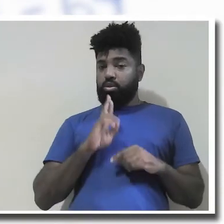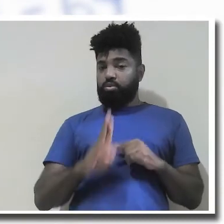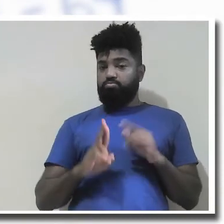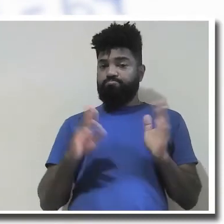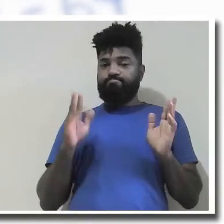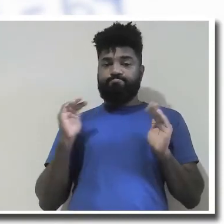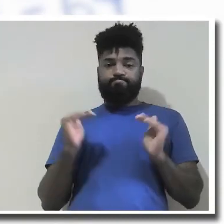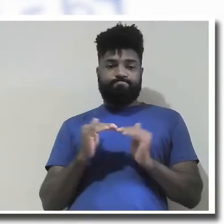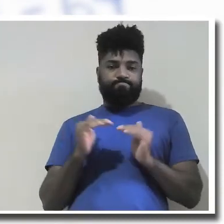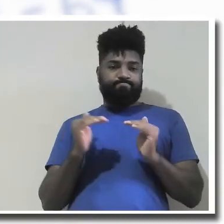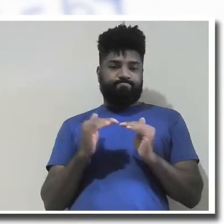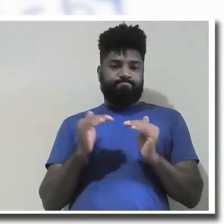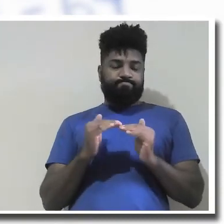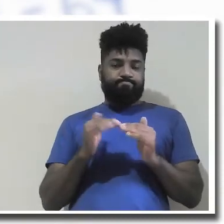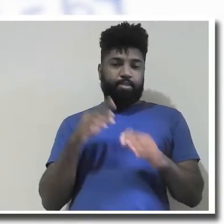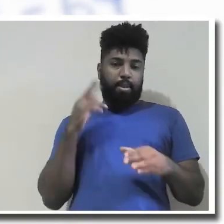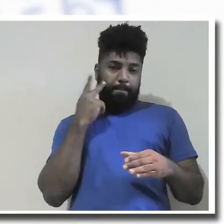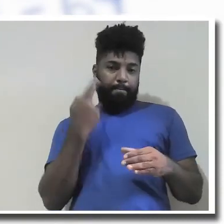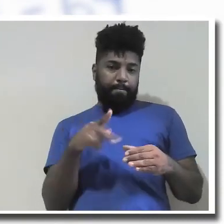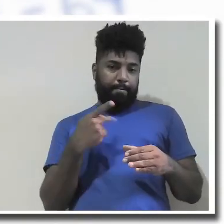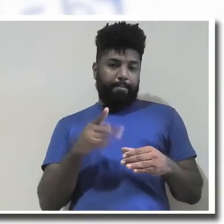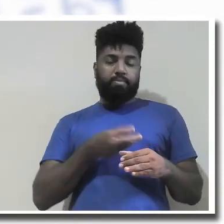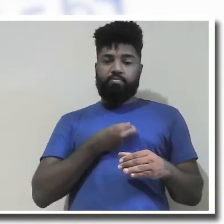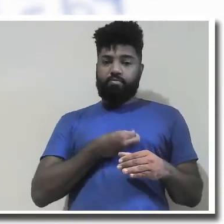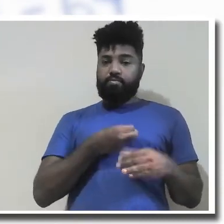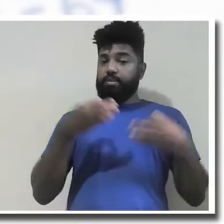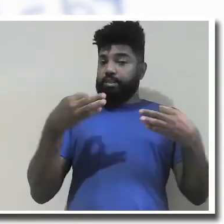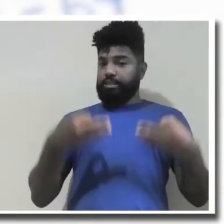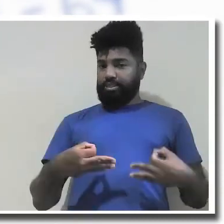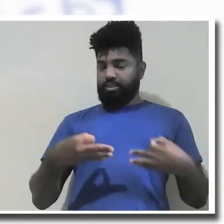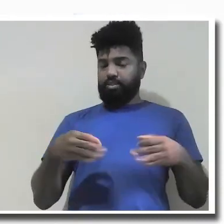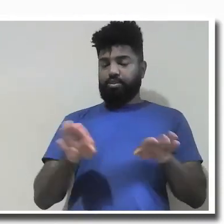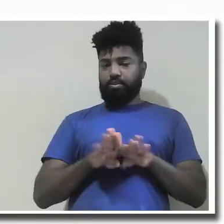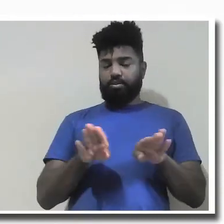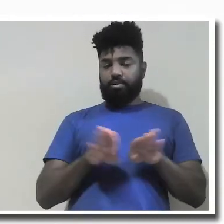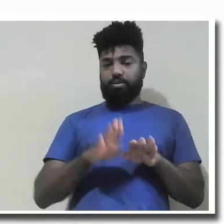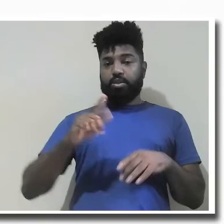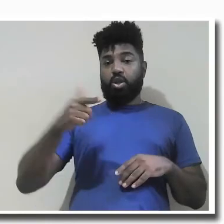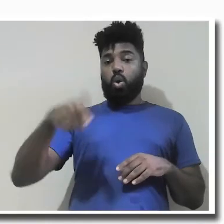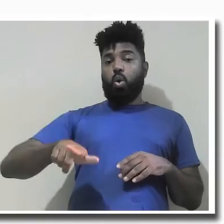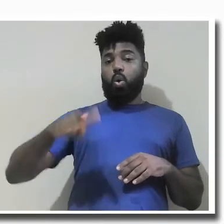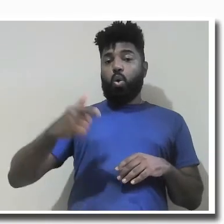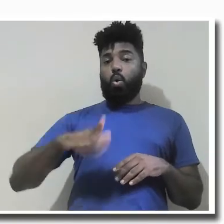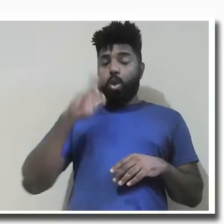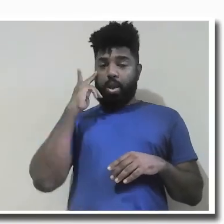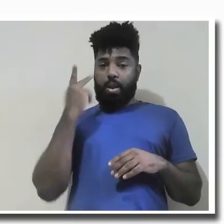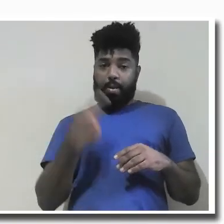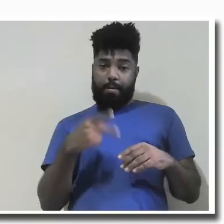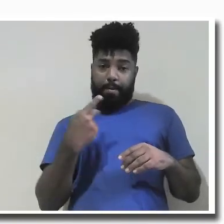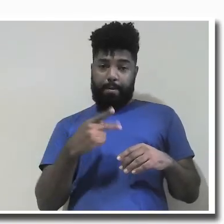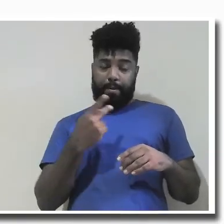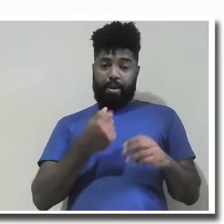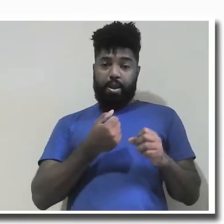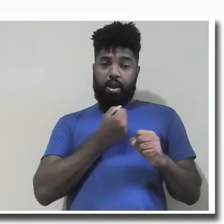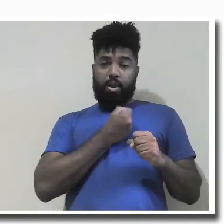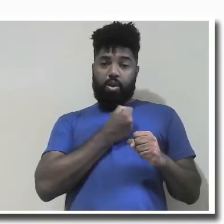resultado, sendo válida a propriedade citada. Mais uma propriedade para a